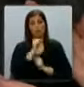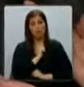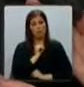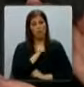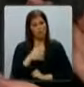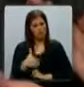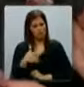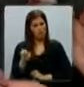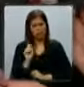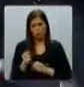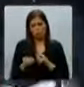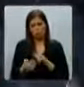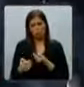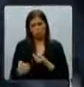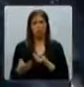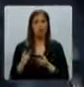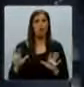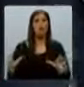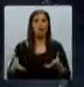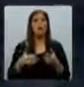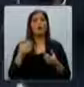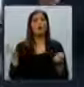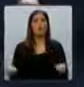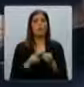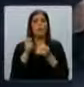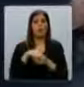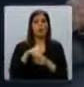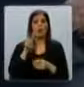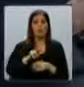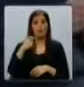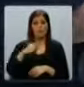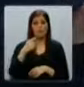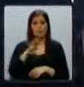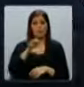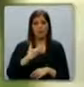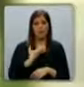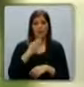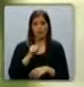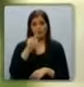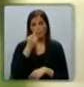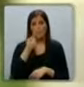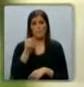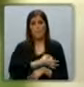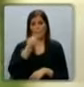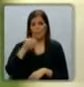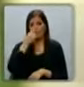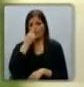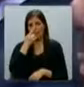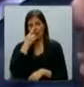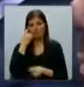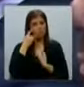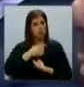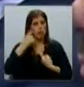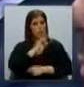relativamente próximo da altura da campanha eleitoral o vice-presidente do cvsp prefere mostrar força